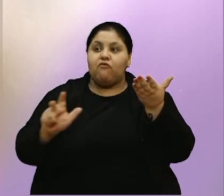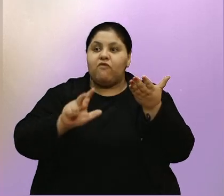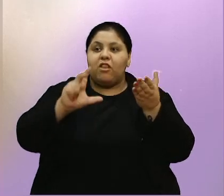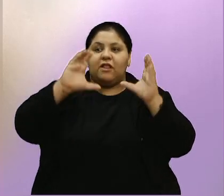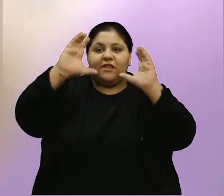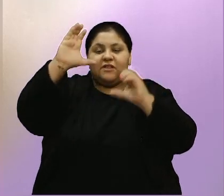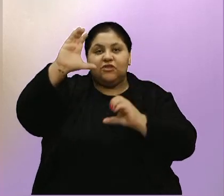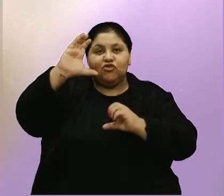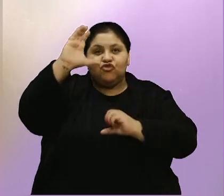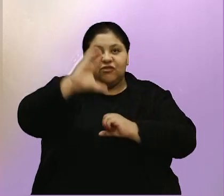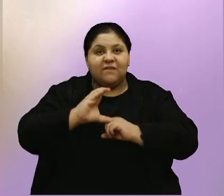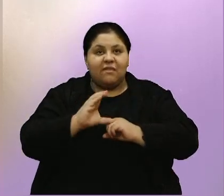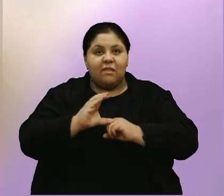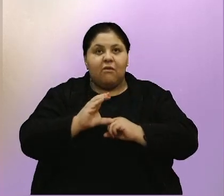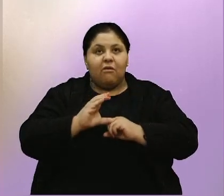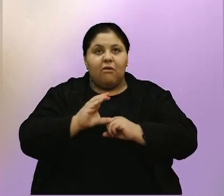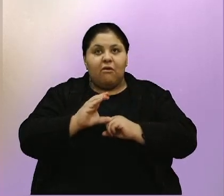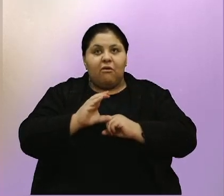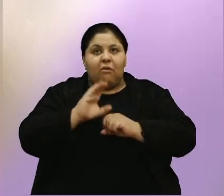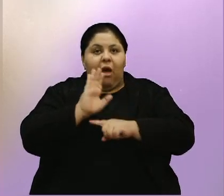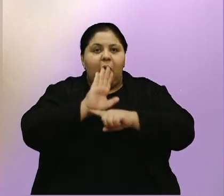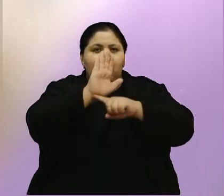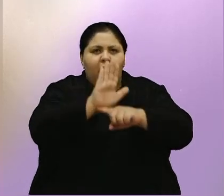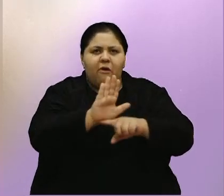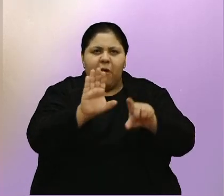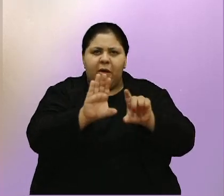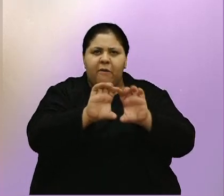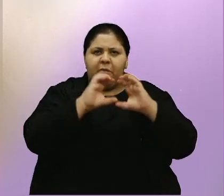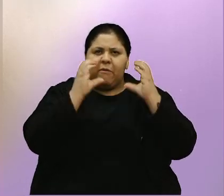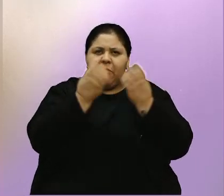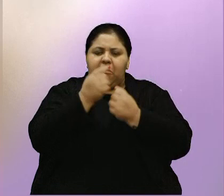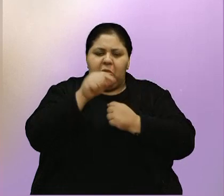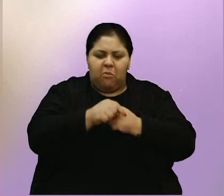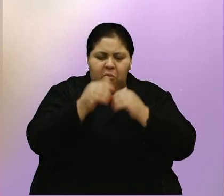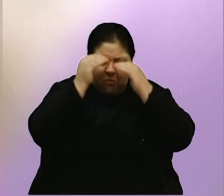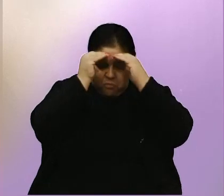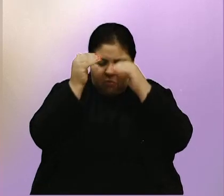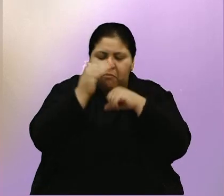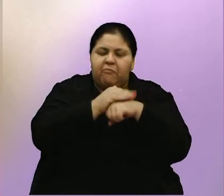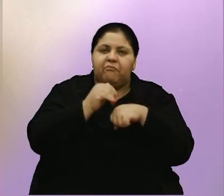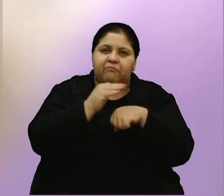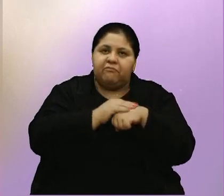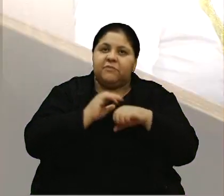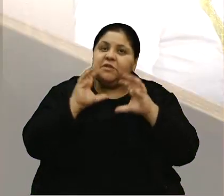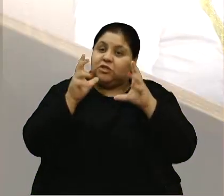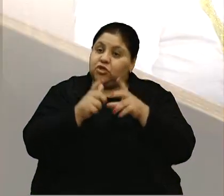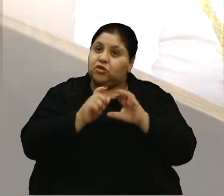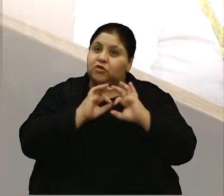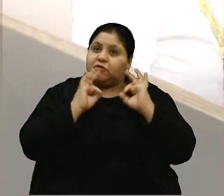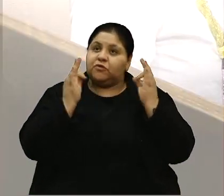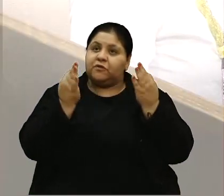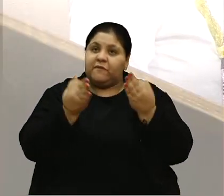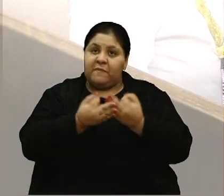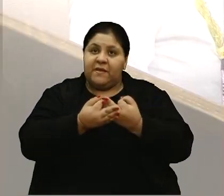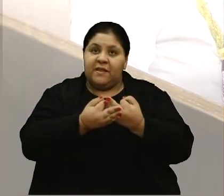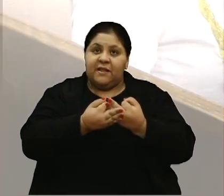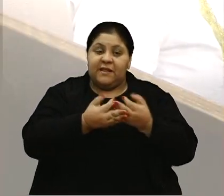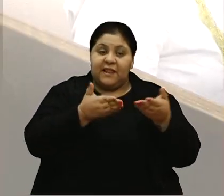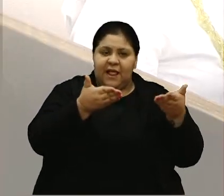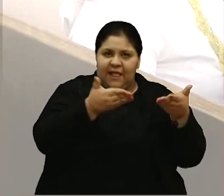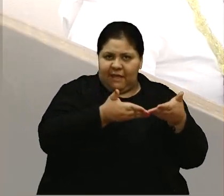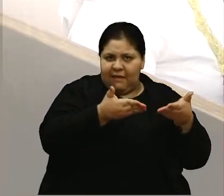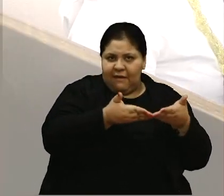suas contribuições à nossa comunidade. Com profundo respeito e carinho de toda a sua família carnal e